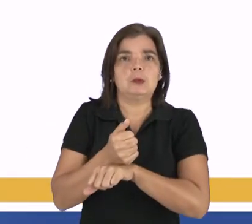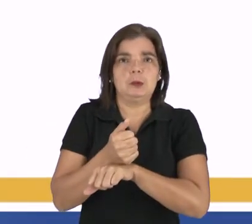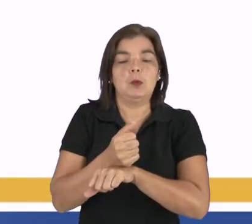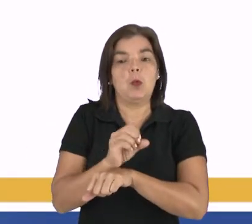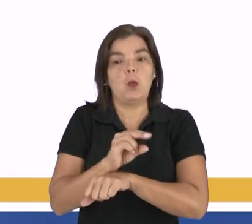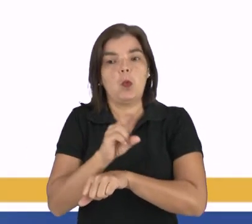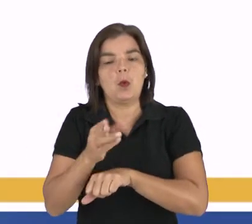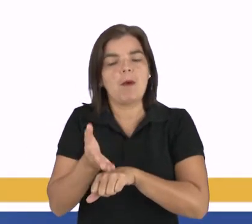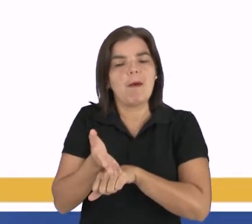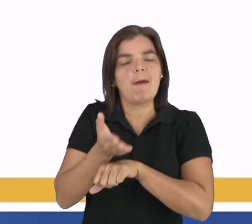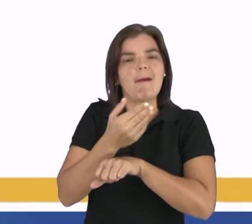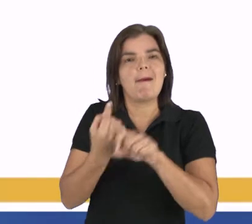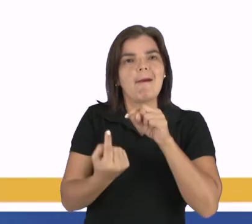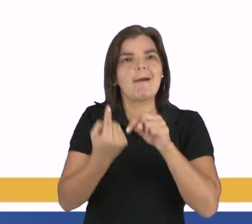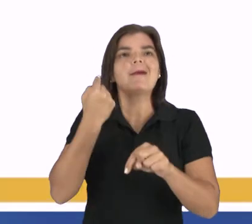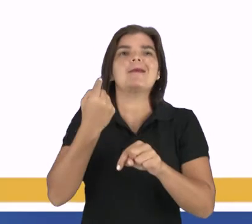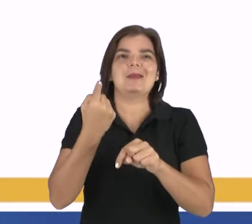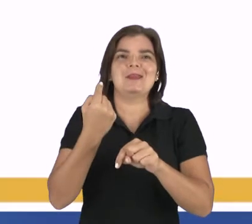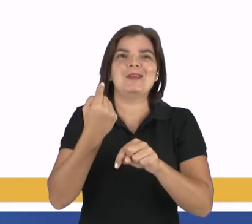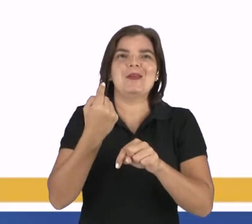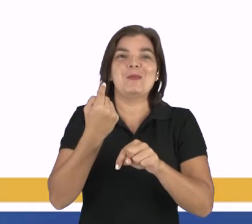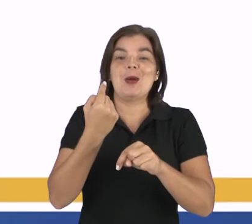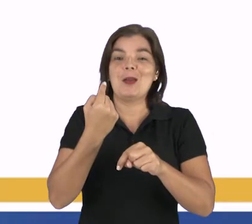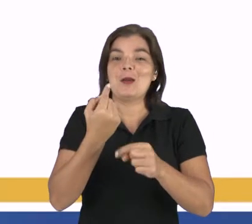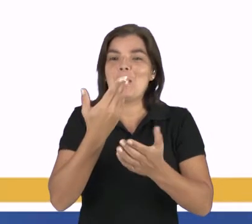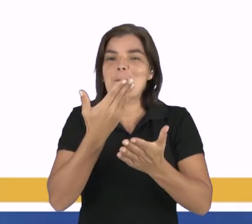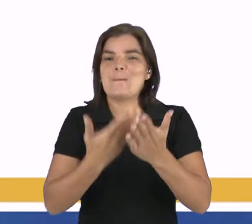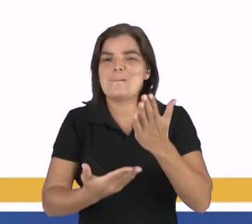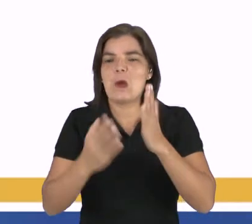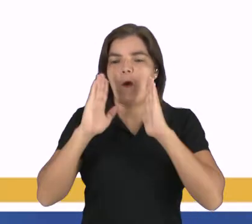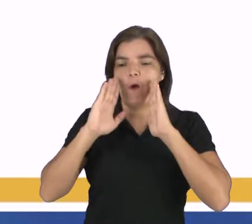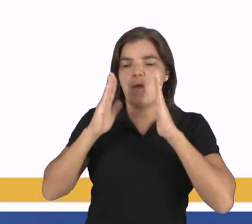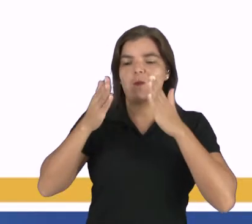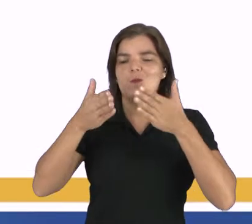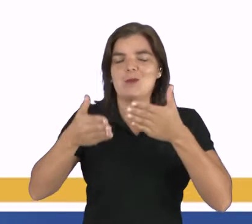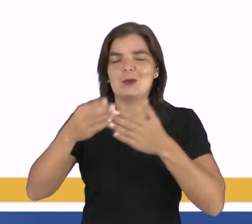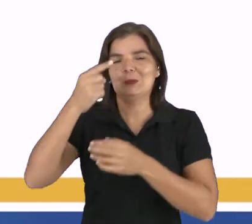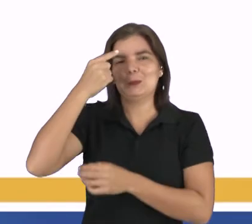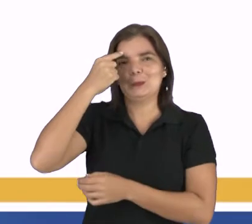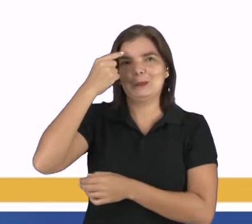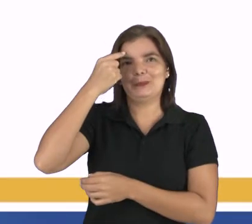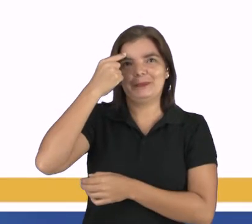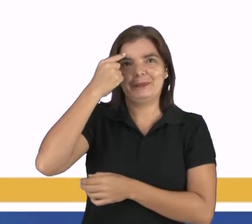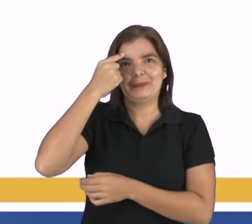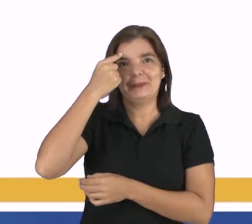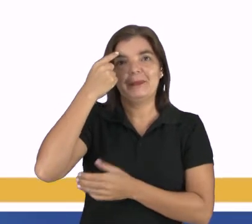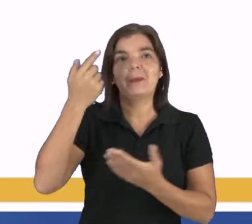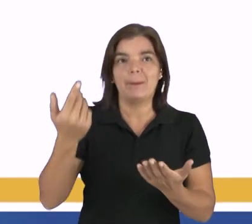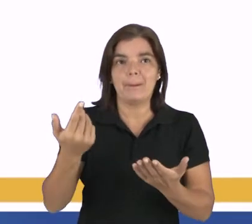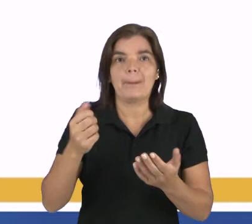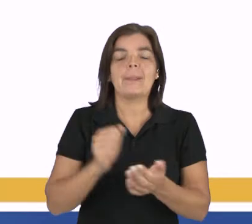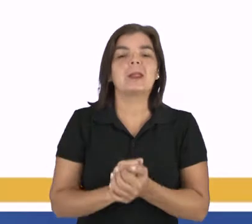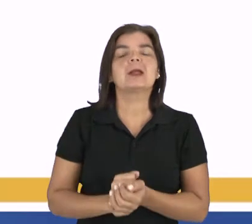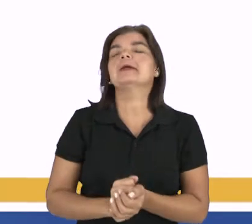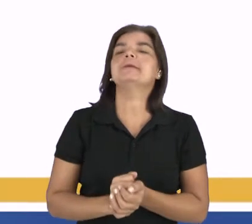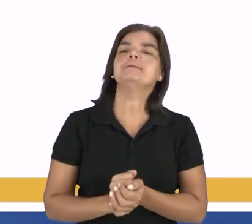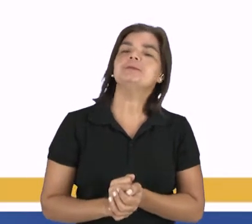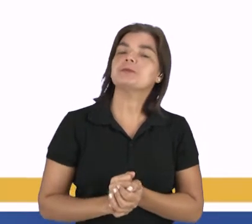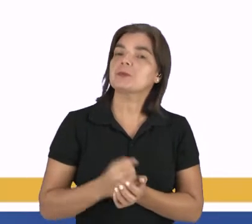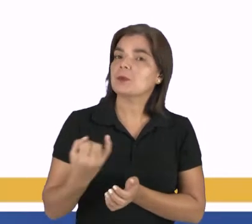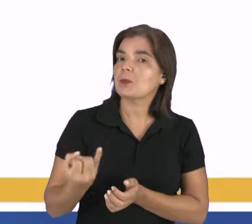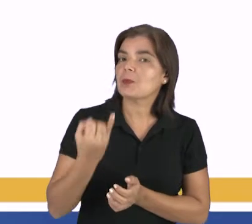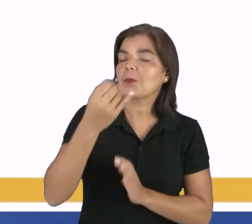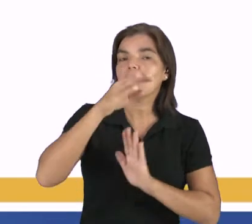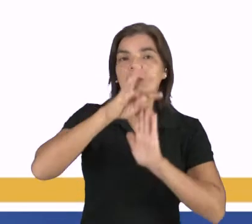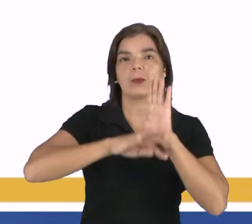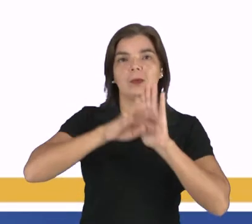anterior ou as anteriores, para não perdermos o fio do pensamento, o fio condutor do pensamento